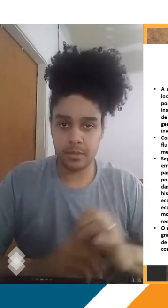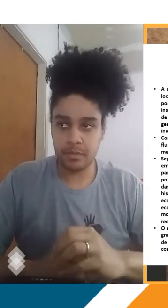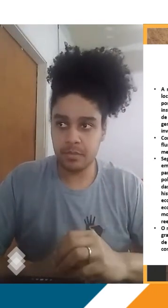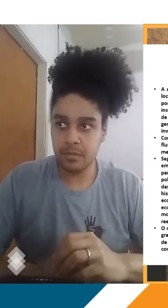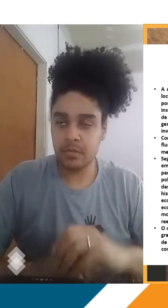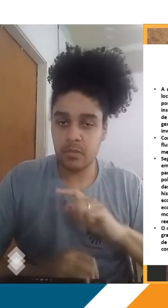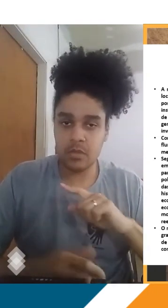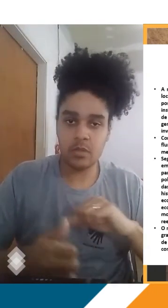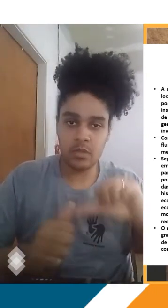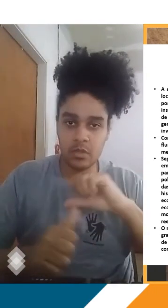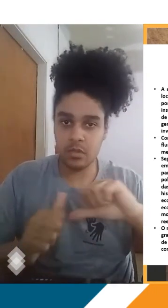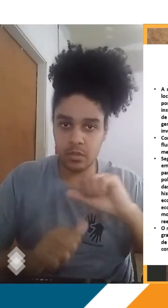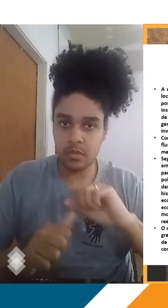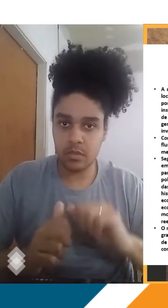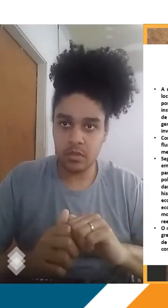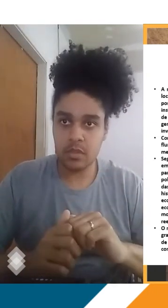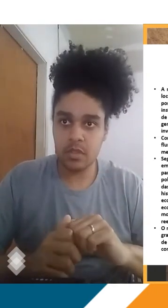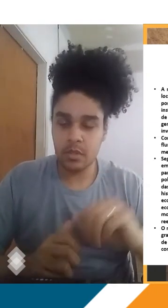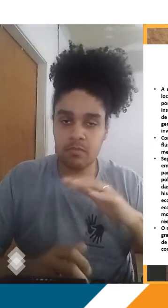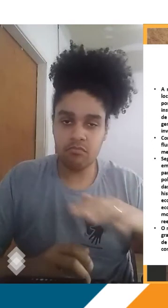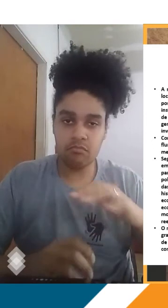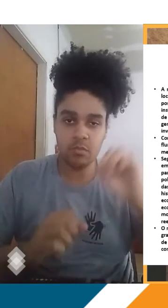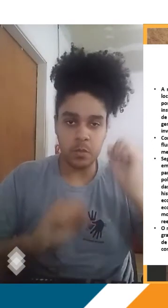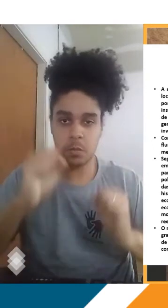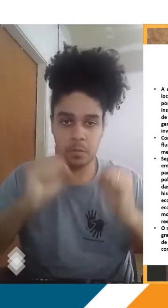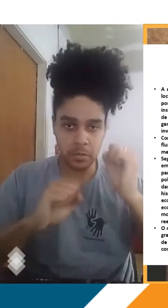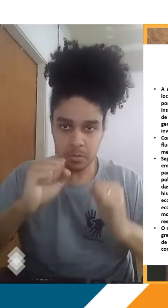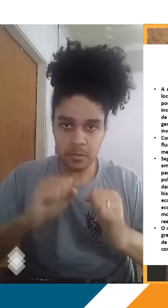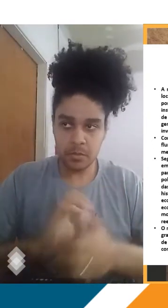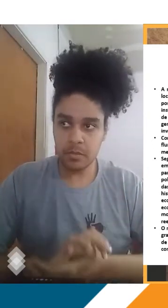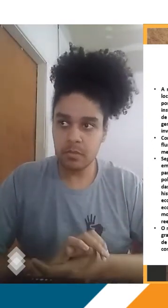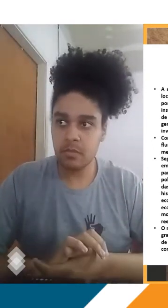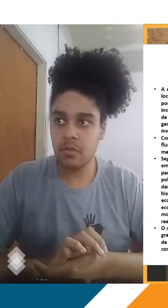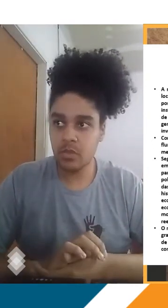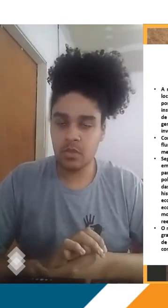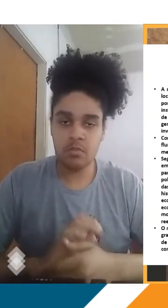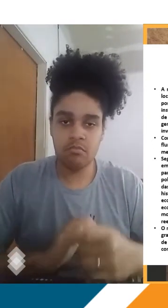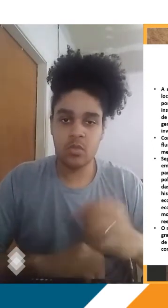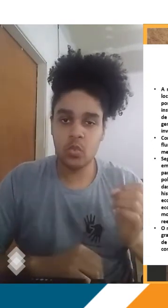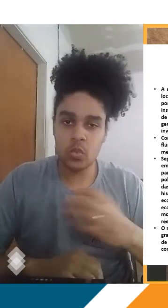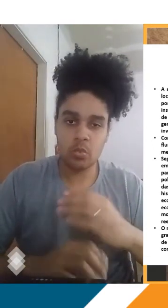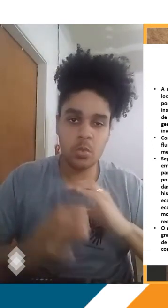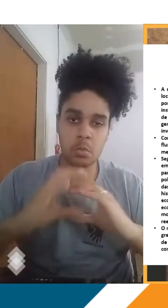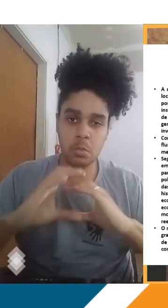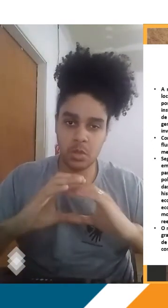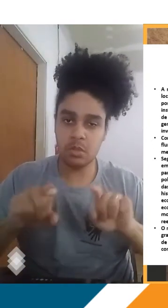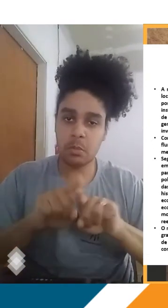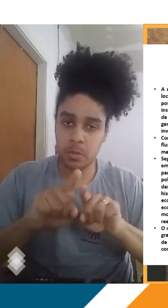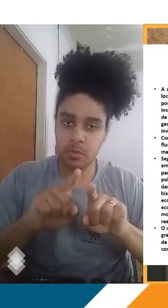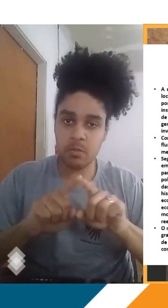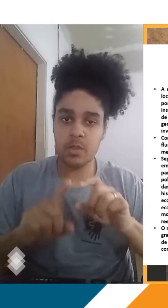que expressa grandes transformações na produção e na lógica de localização de bases industriais, devido a essa modernização dos sistemas de comunicação e meios